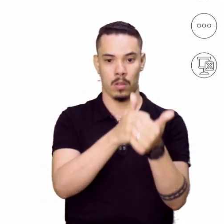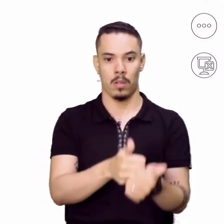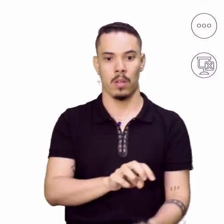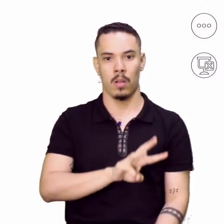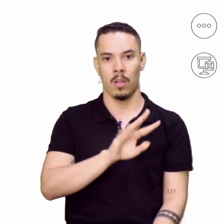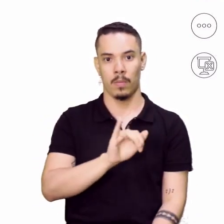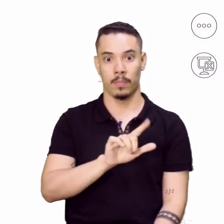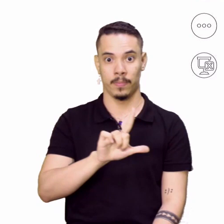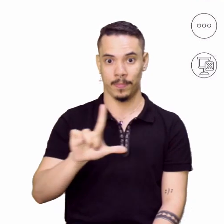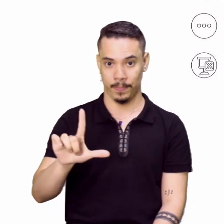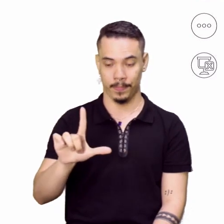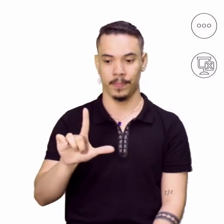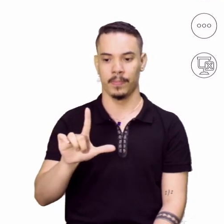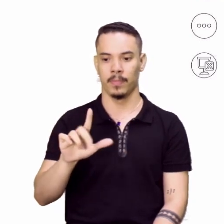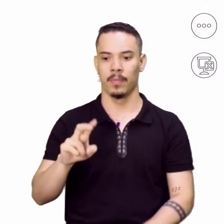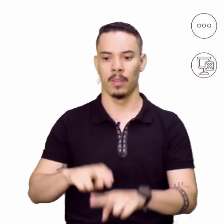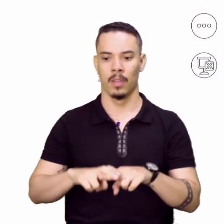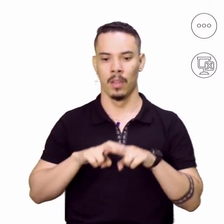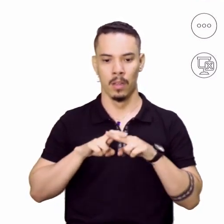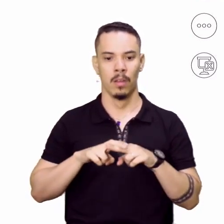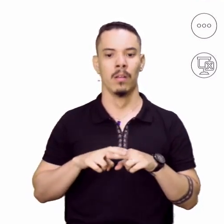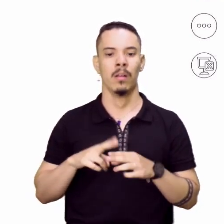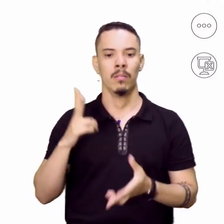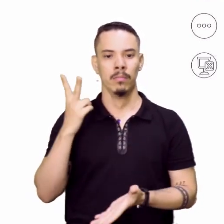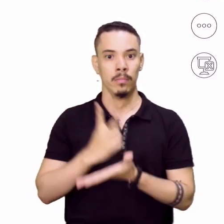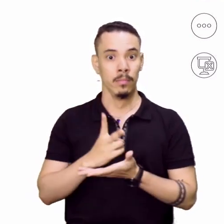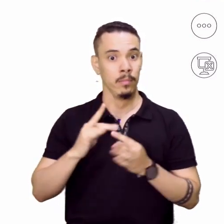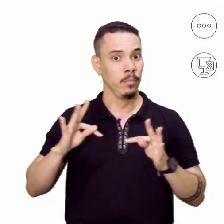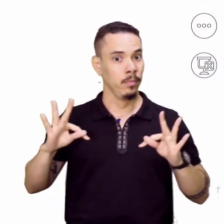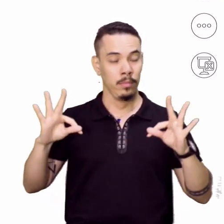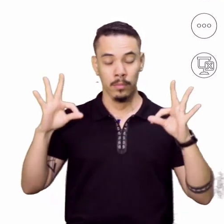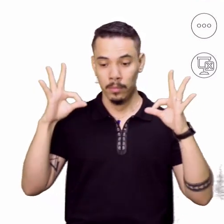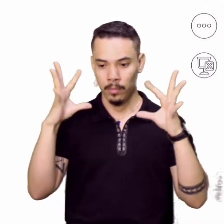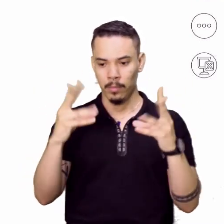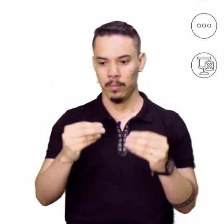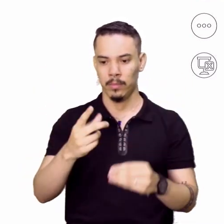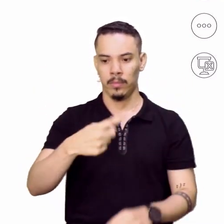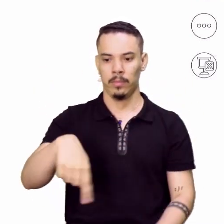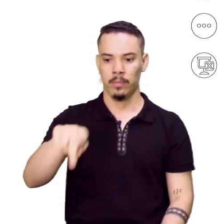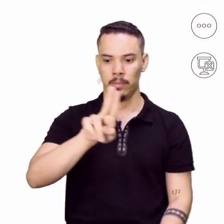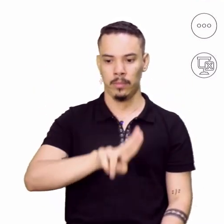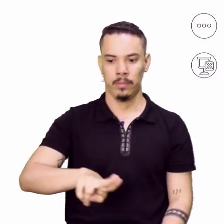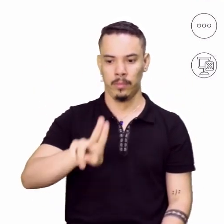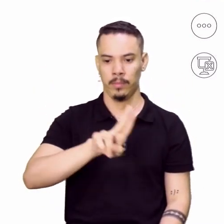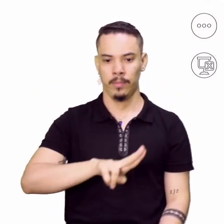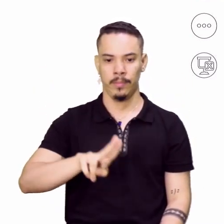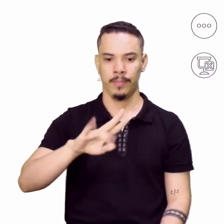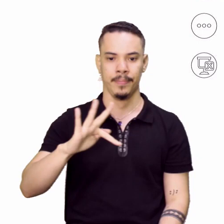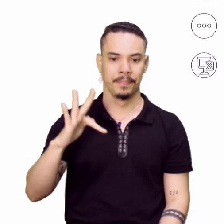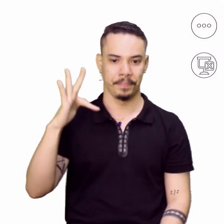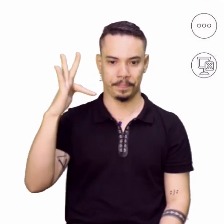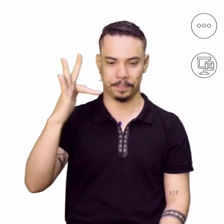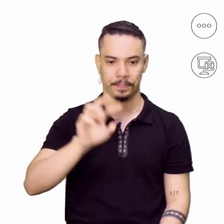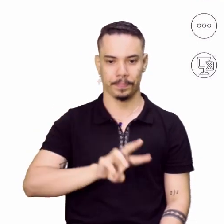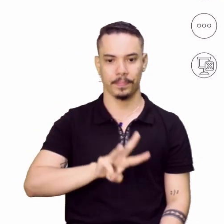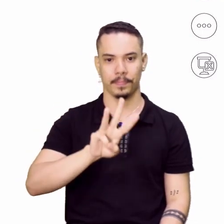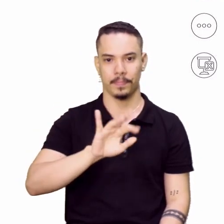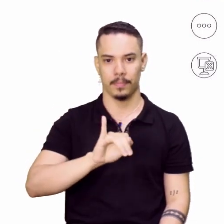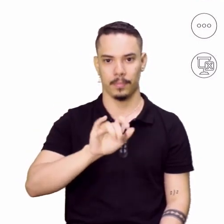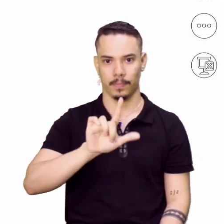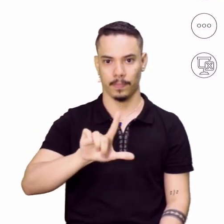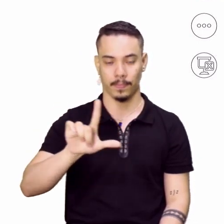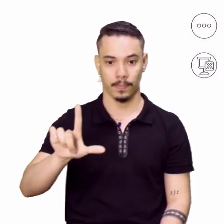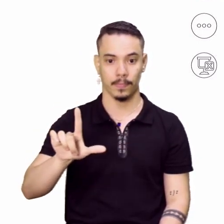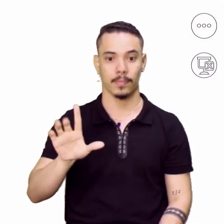Will aqui então todas as as vezes que você for usar o futuro com Will n Desta